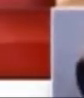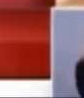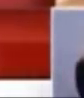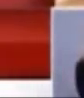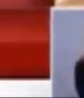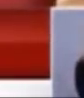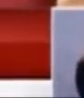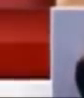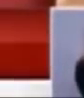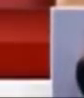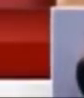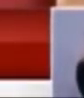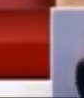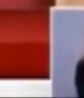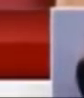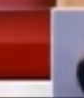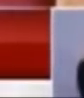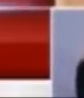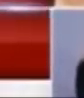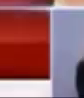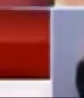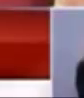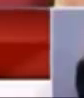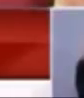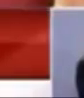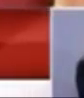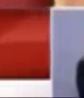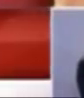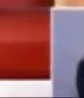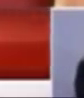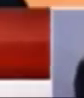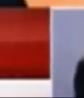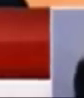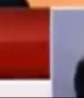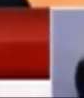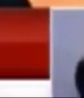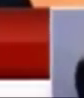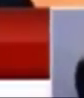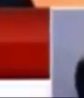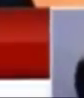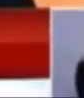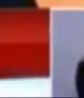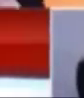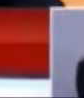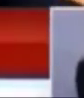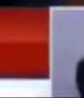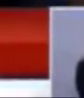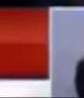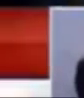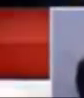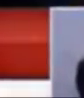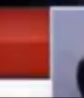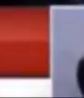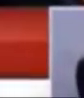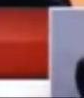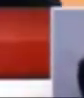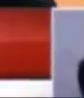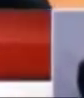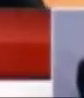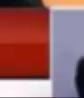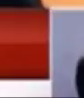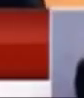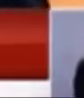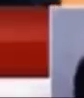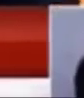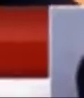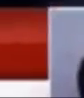essa atitude mais crítica para com a atual direção do benfica foi alguns processos uma das coisas